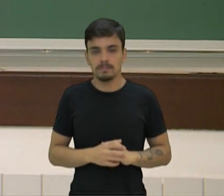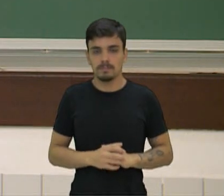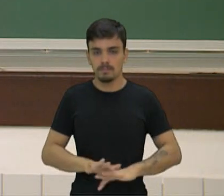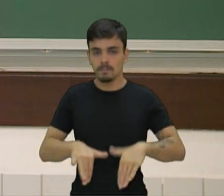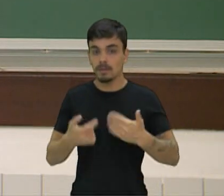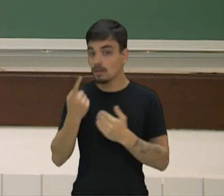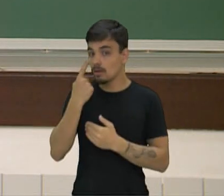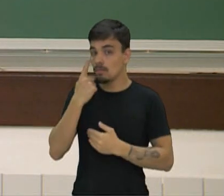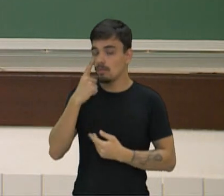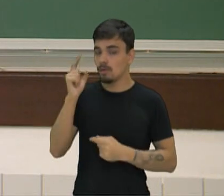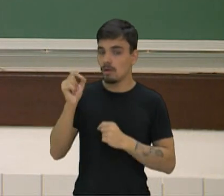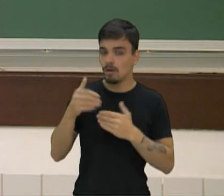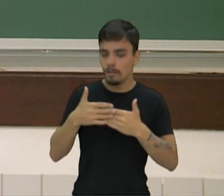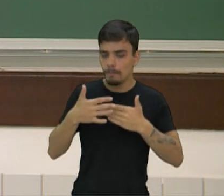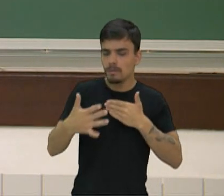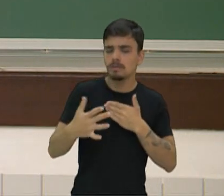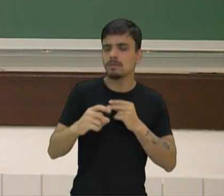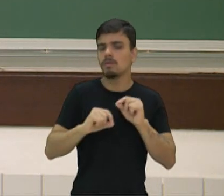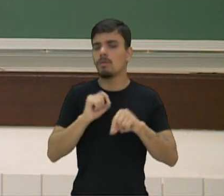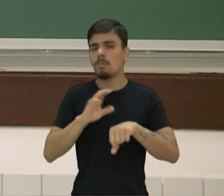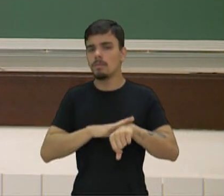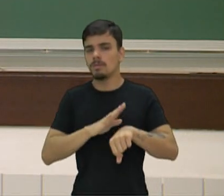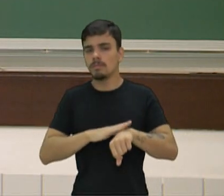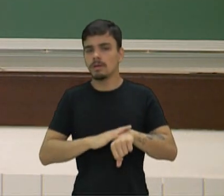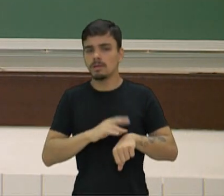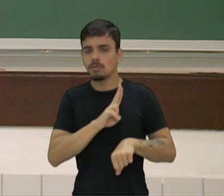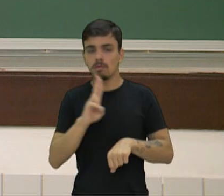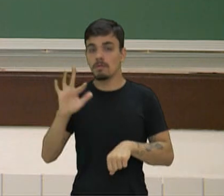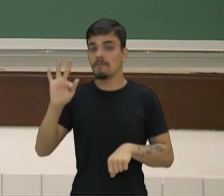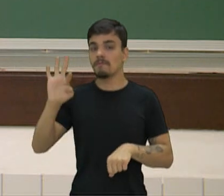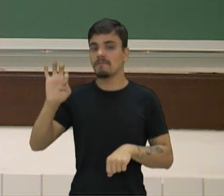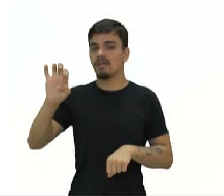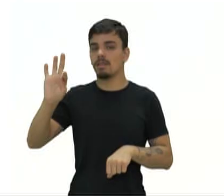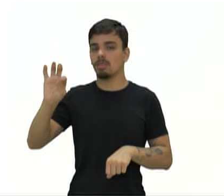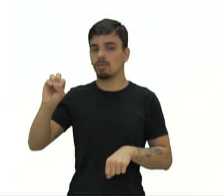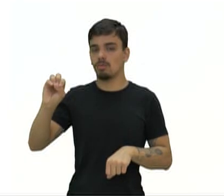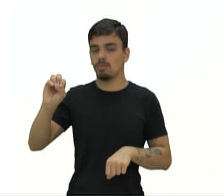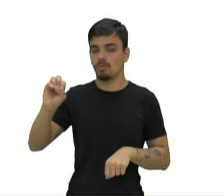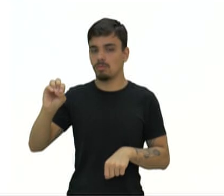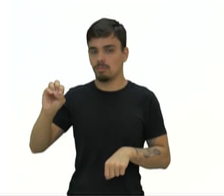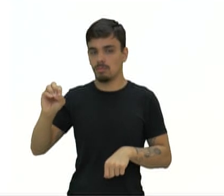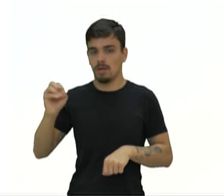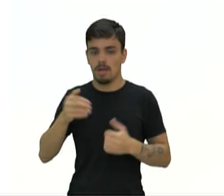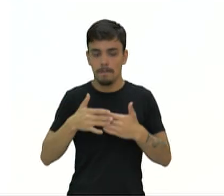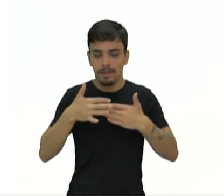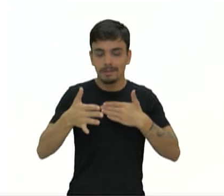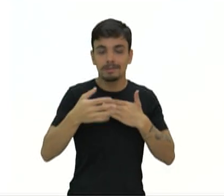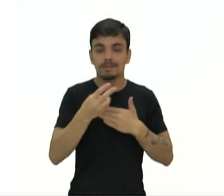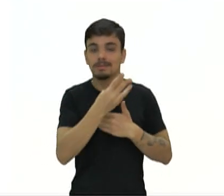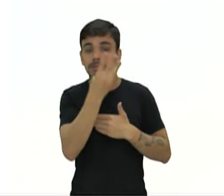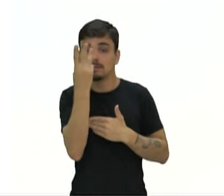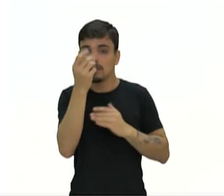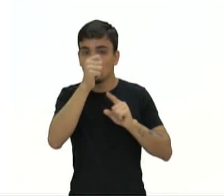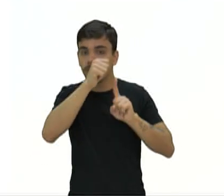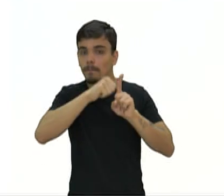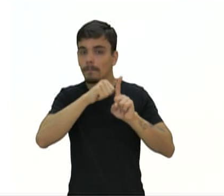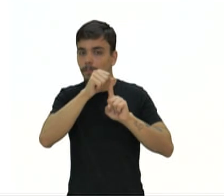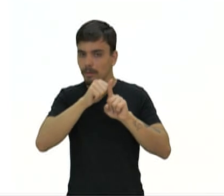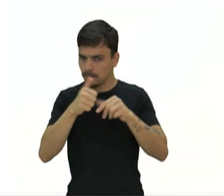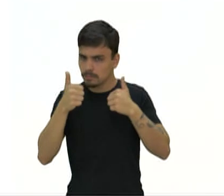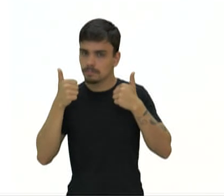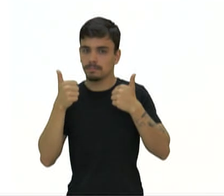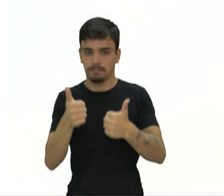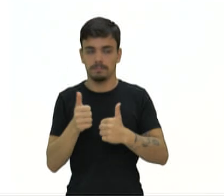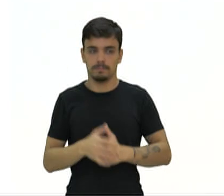Então vamos ver, a partir de que momento ele passa a ser chamado de feto, como vimos, a partir do 3º mês. Tranquilo? Isso é bem fácil, né?